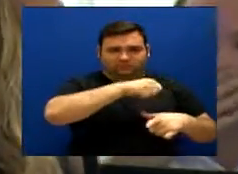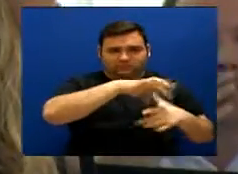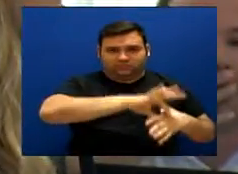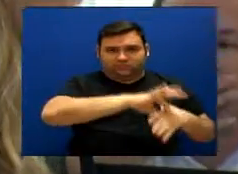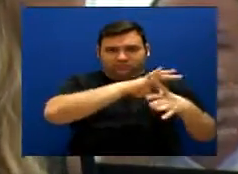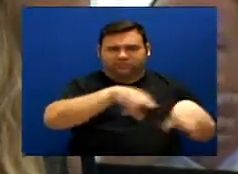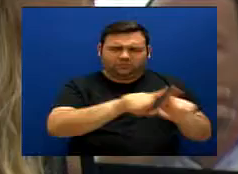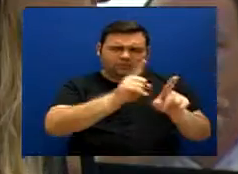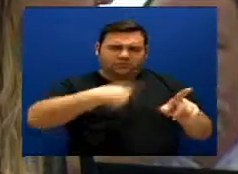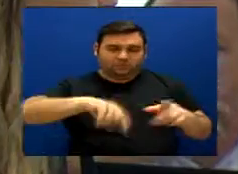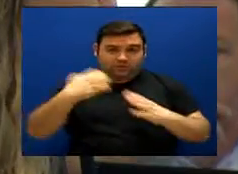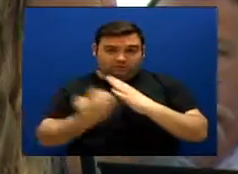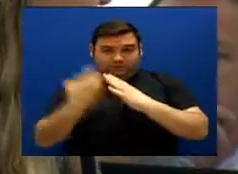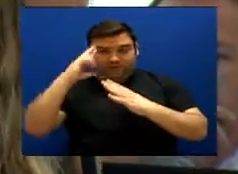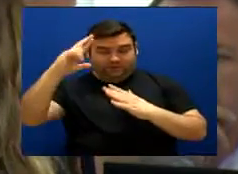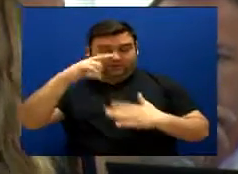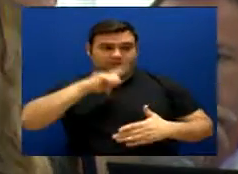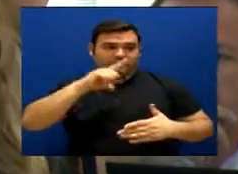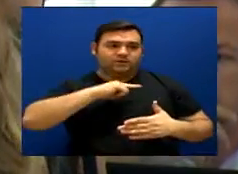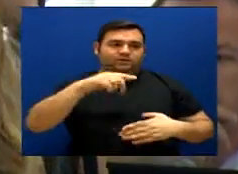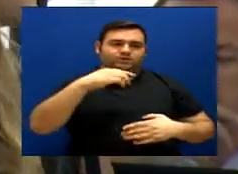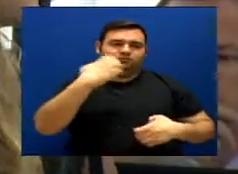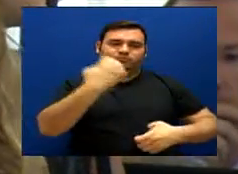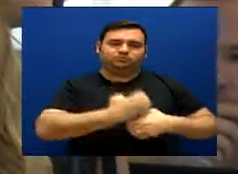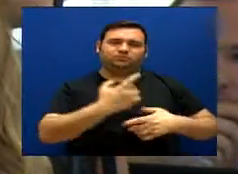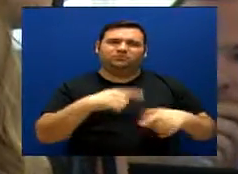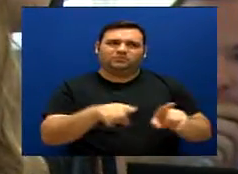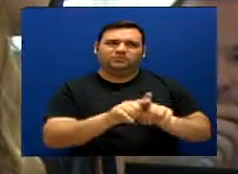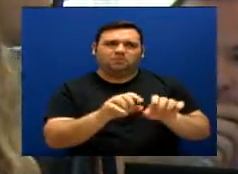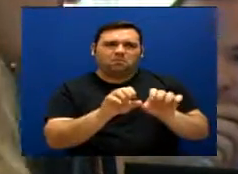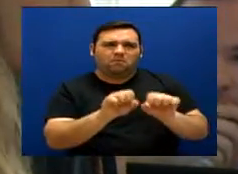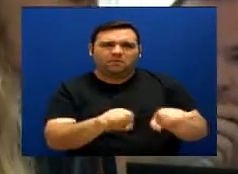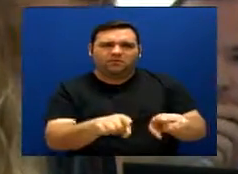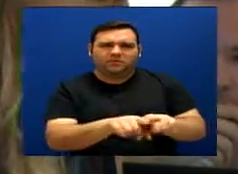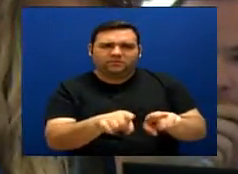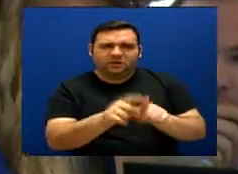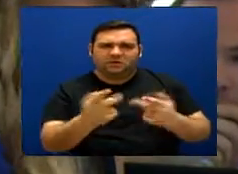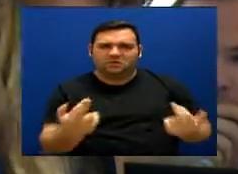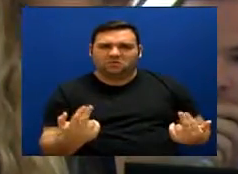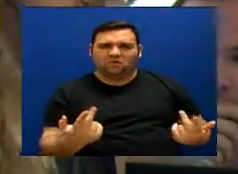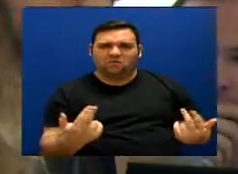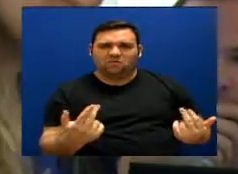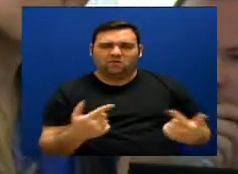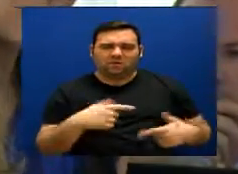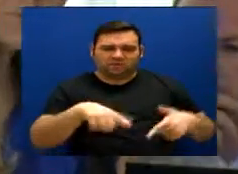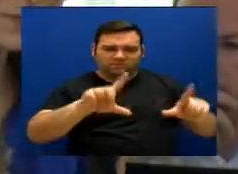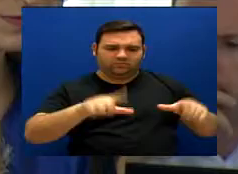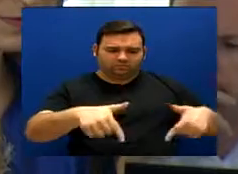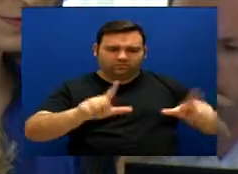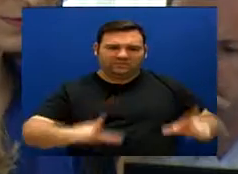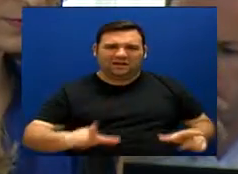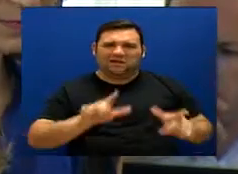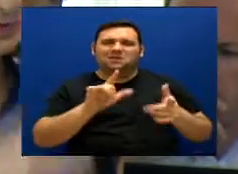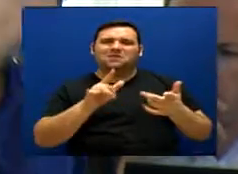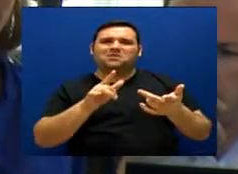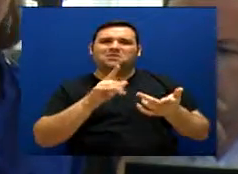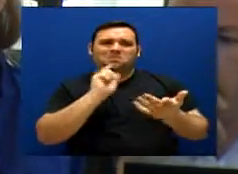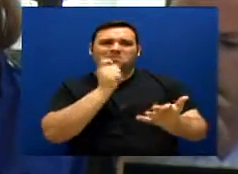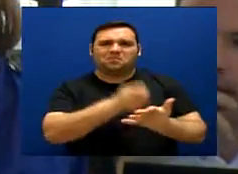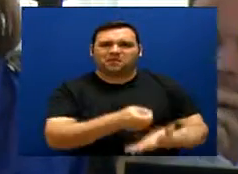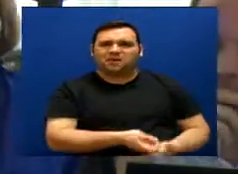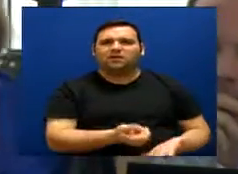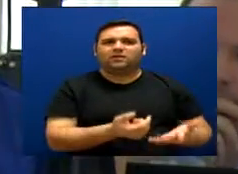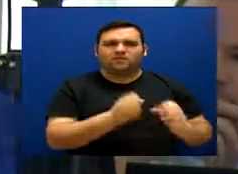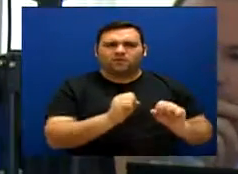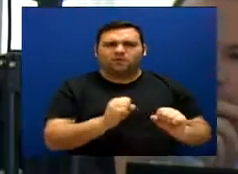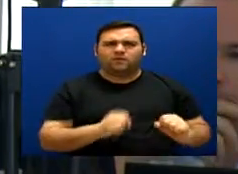nós empresários já temos a certificação digital. Poderá ser utilizada a mesma certificação digital para pagamento?